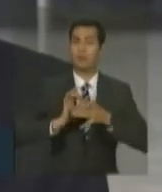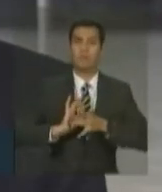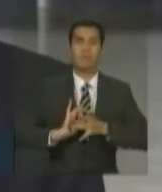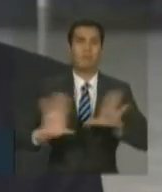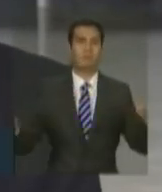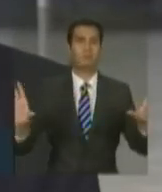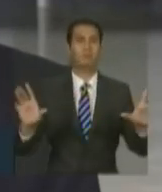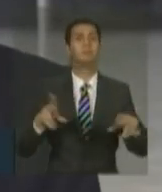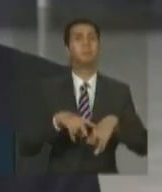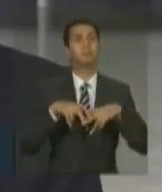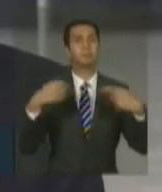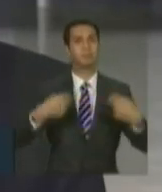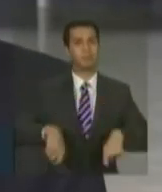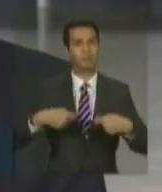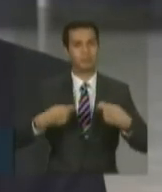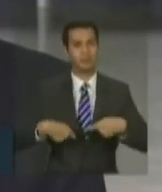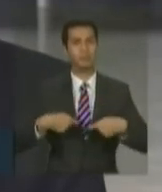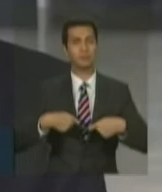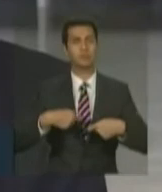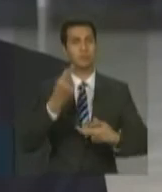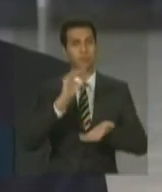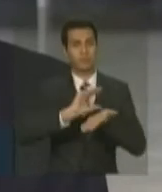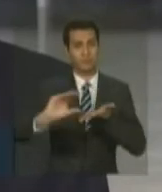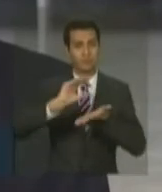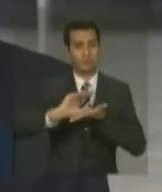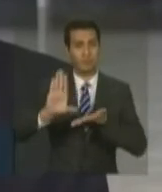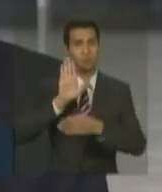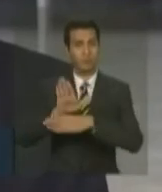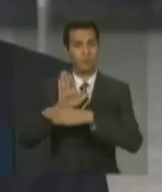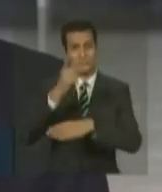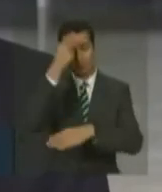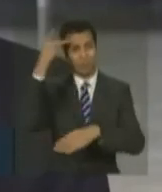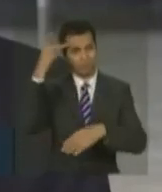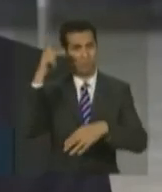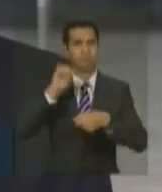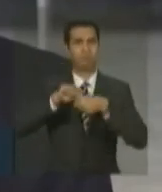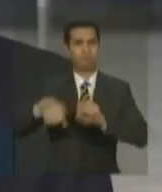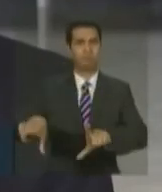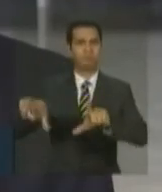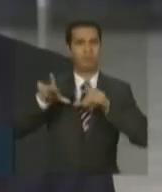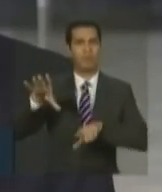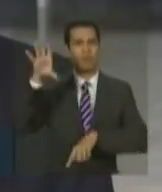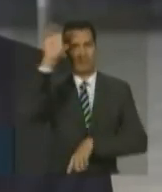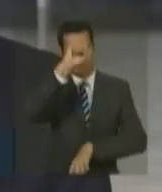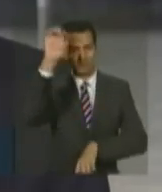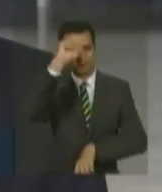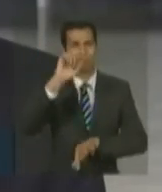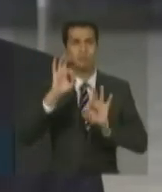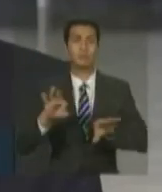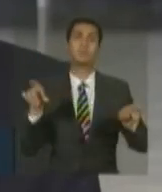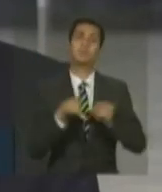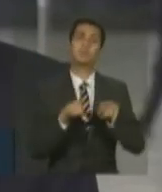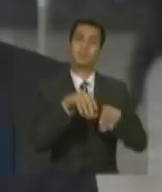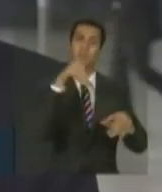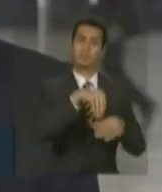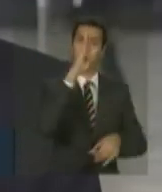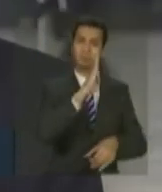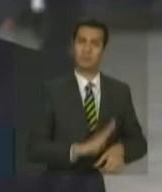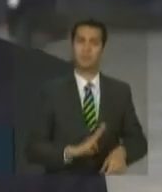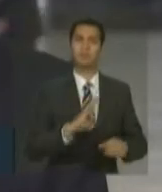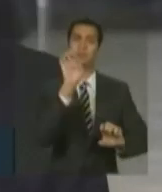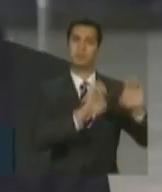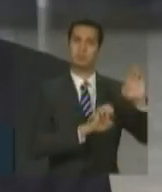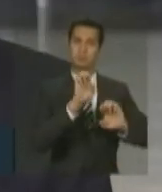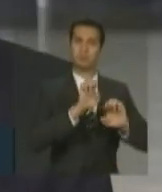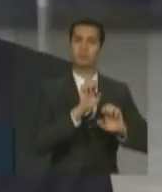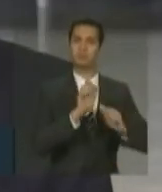muito investimento em recursos humanos e parceiros no Brasil que sejam capazes de acompanhar estas exigências. Então